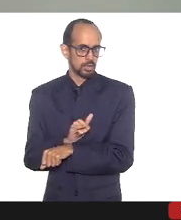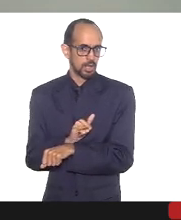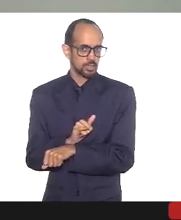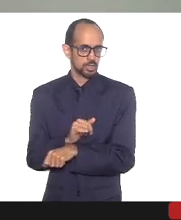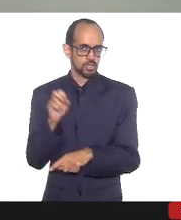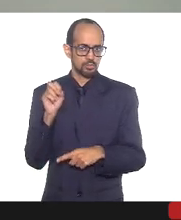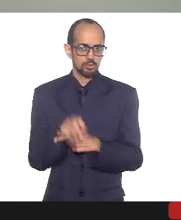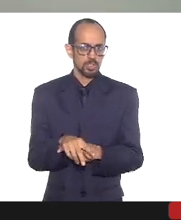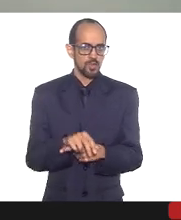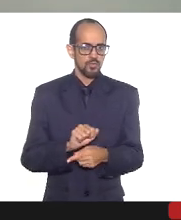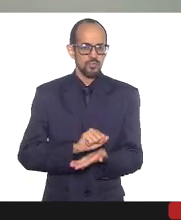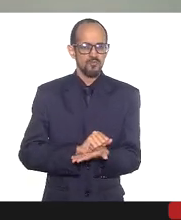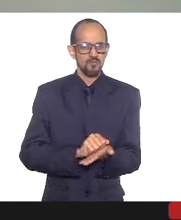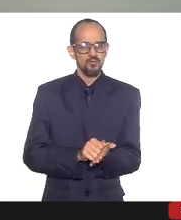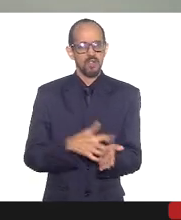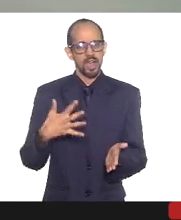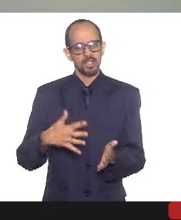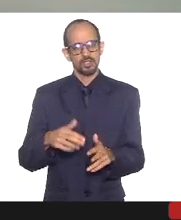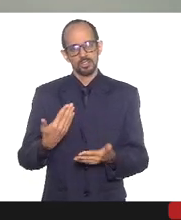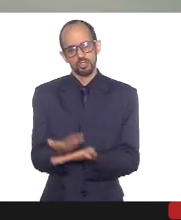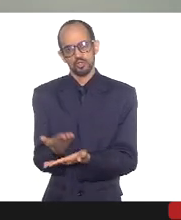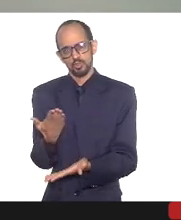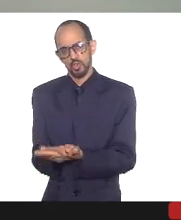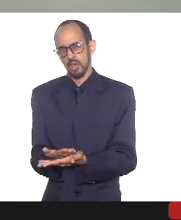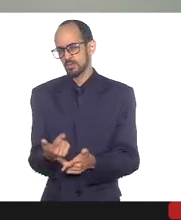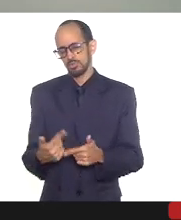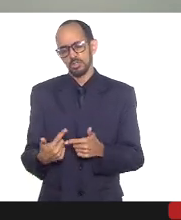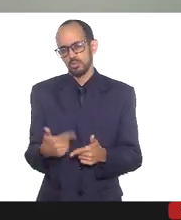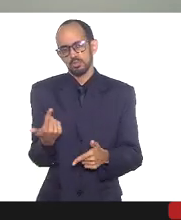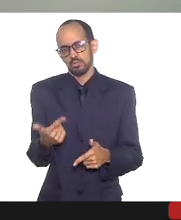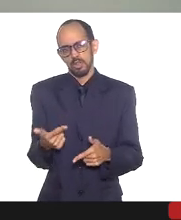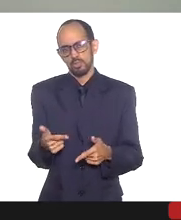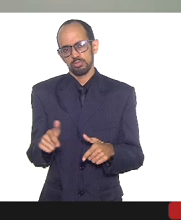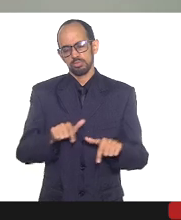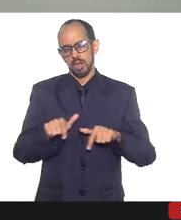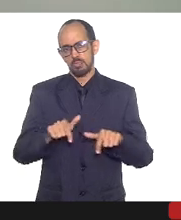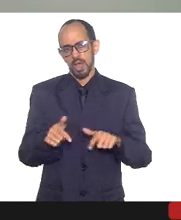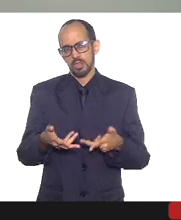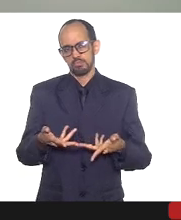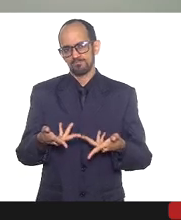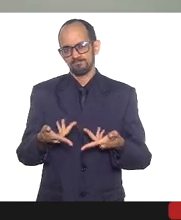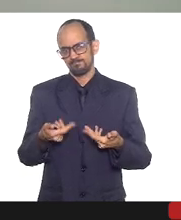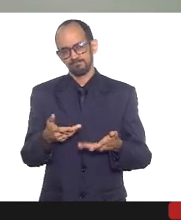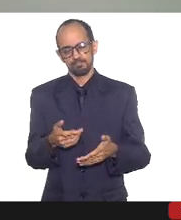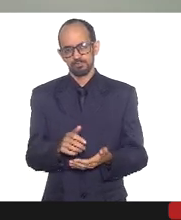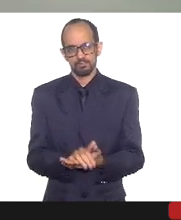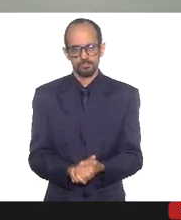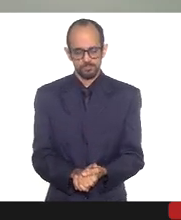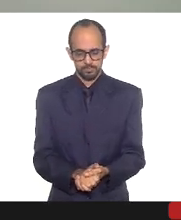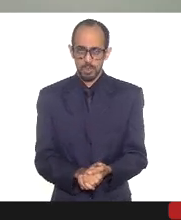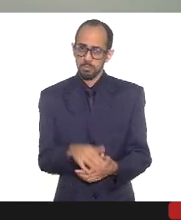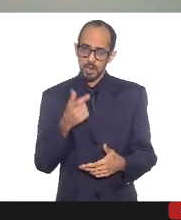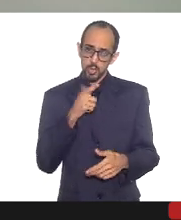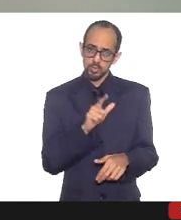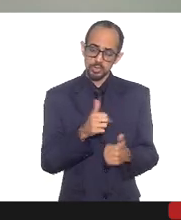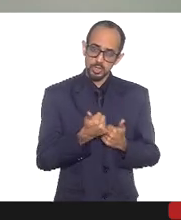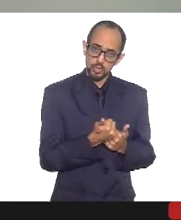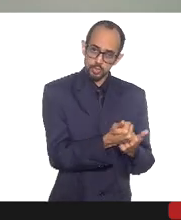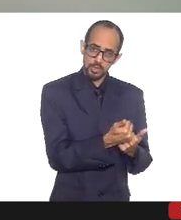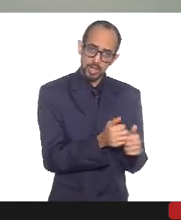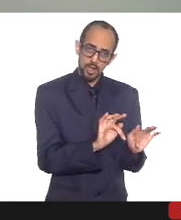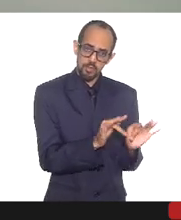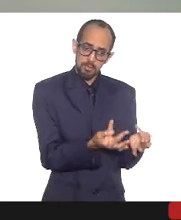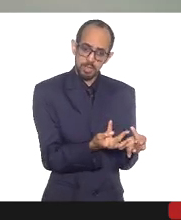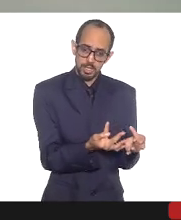não consegue ter um trabalho digno, né? E temos muitas dificuldades para alcançar até mesmo o sustento da nossa família. Né? É